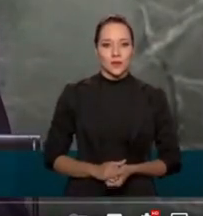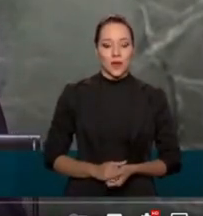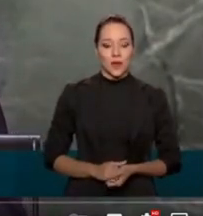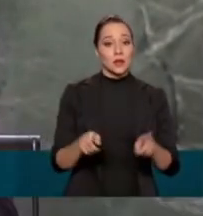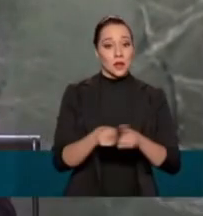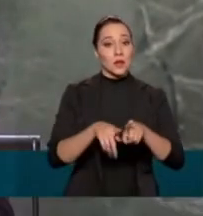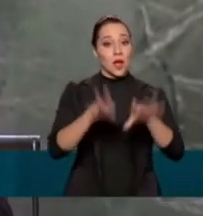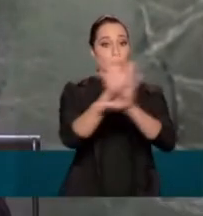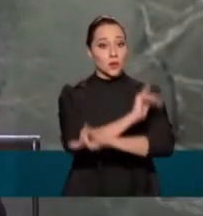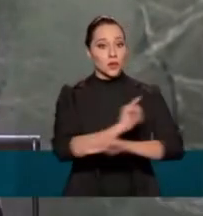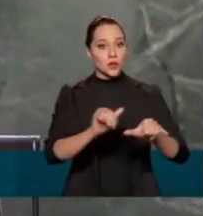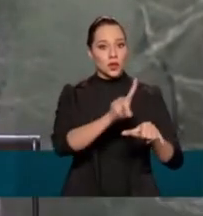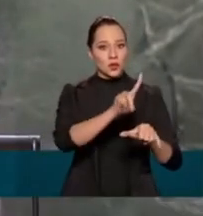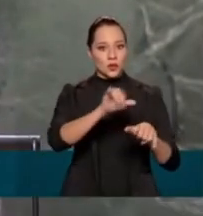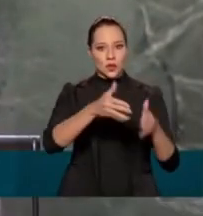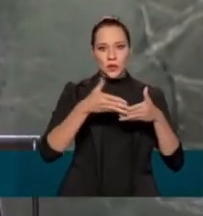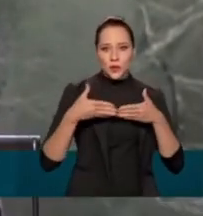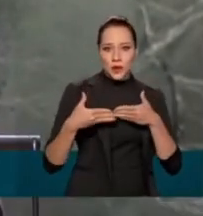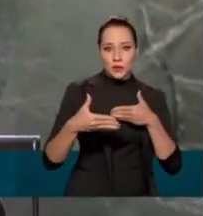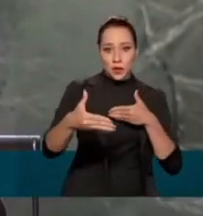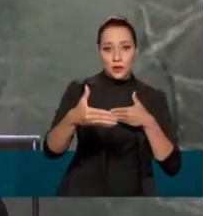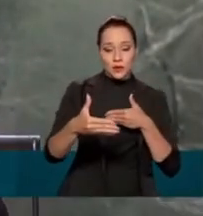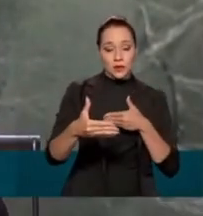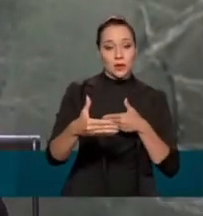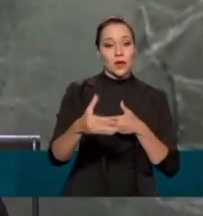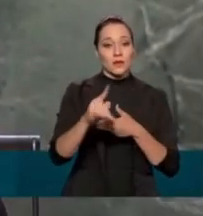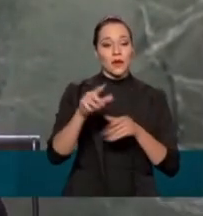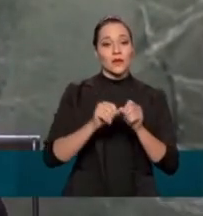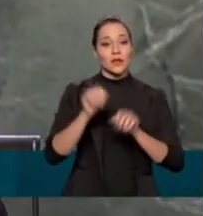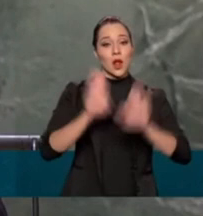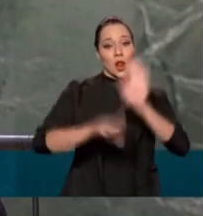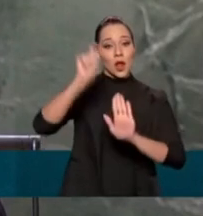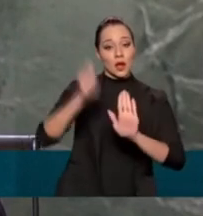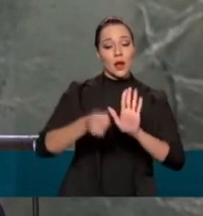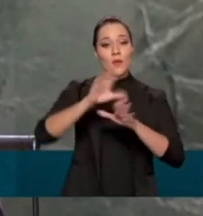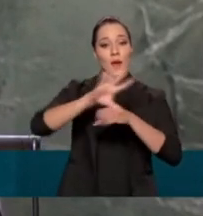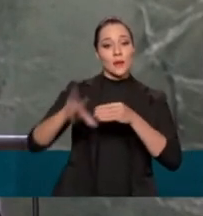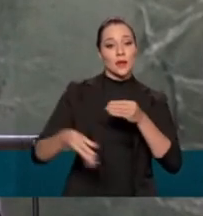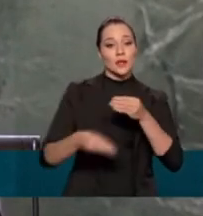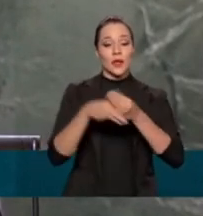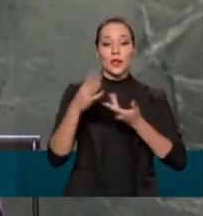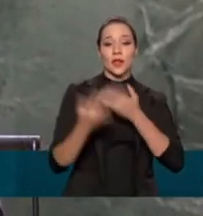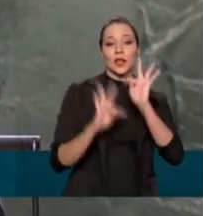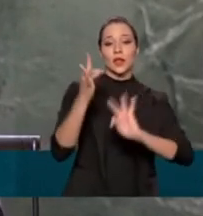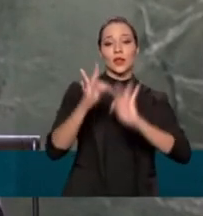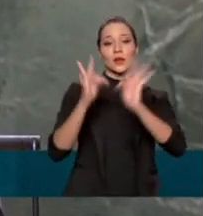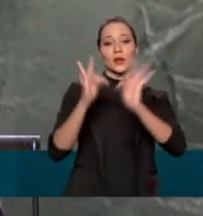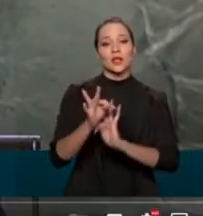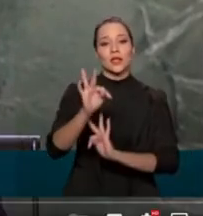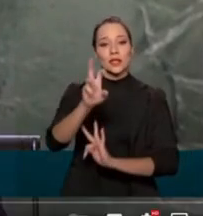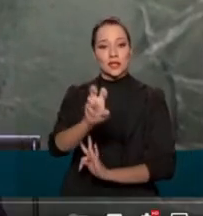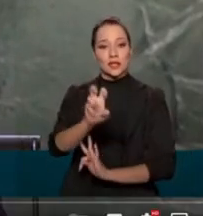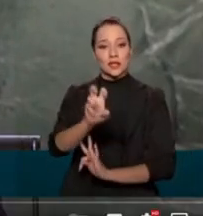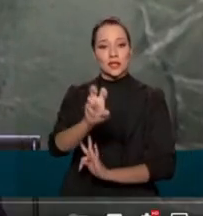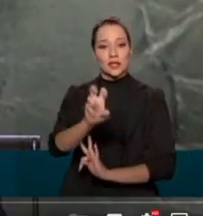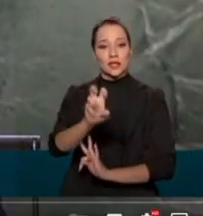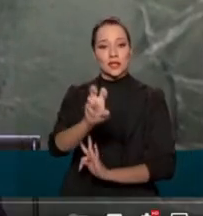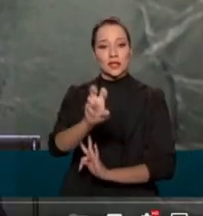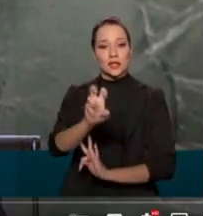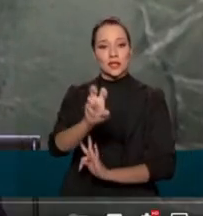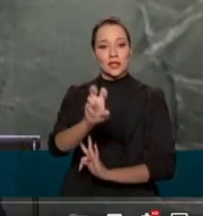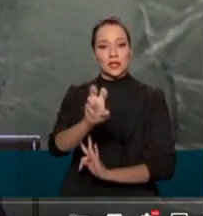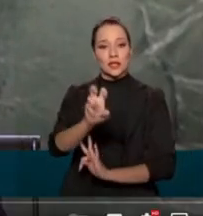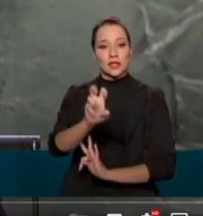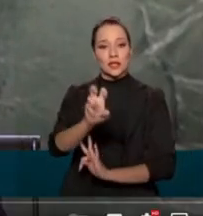e sabendo filtro nos próximos dias realizaremos o leilão para implementação da tecnologia 5g no Brasil